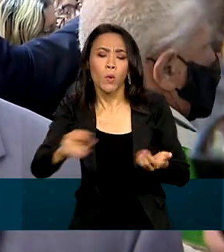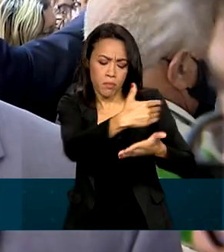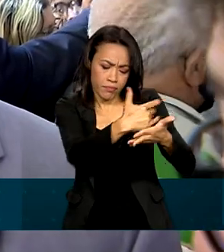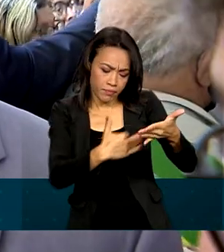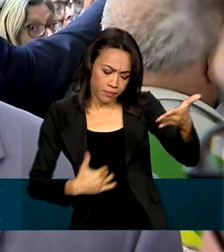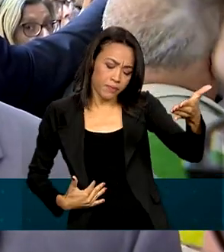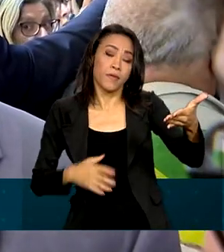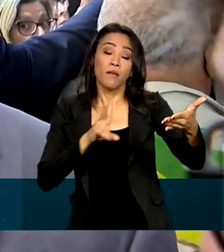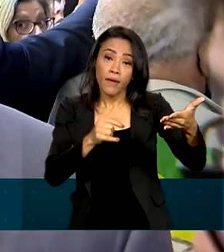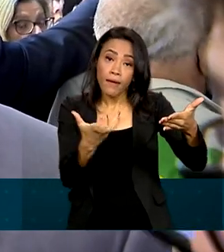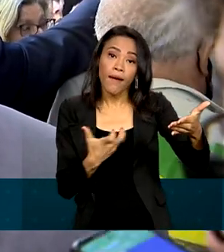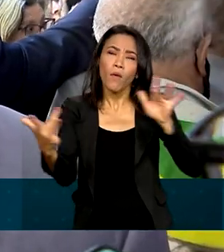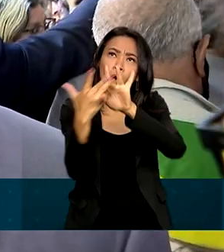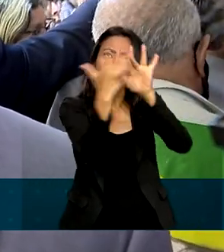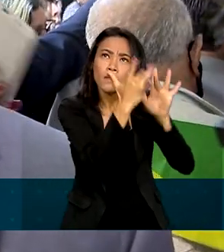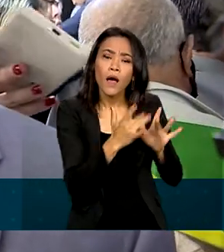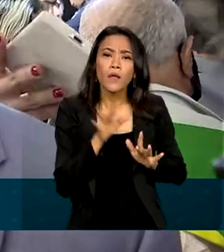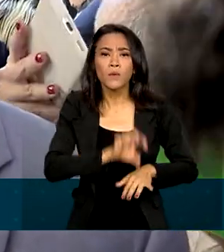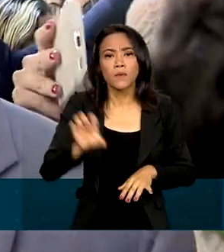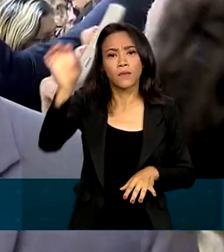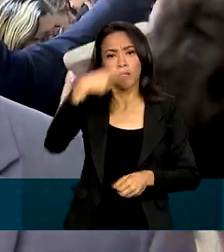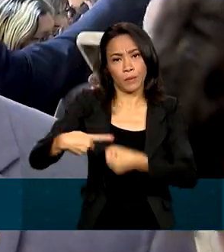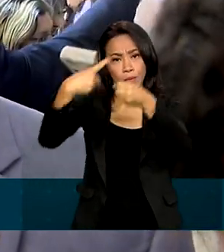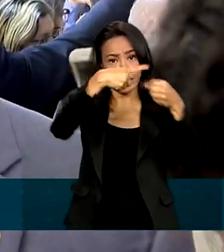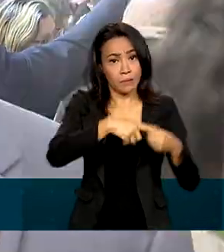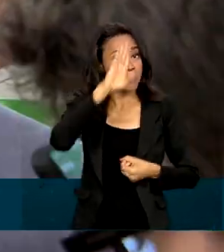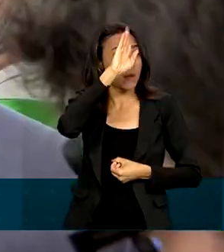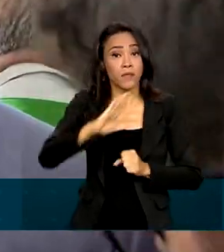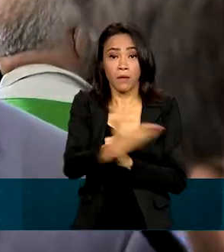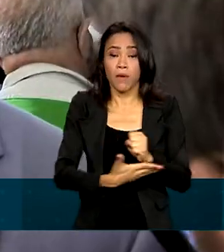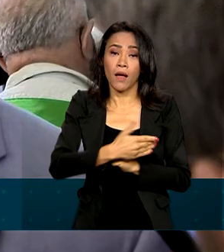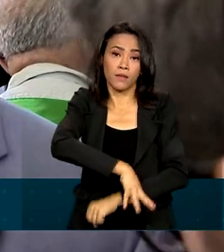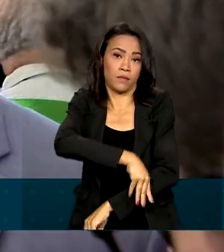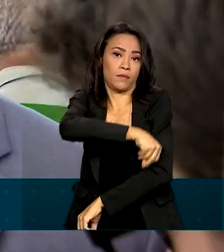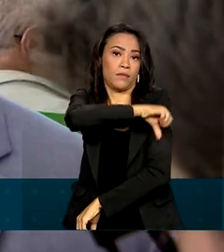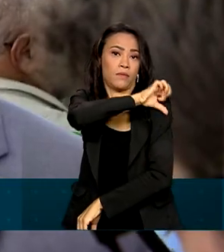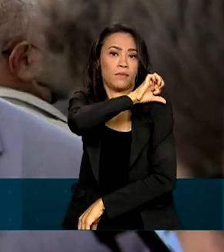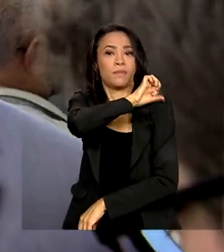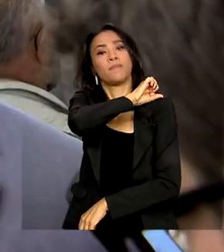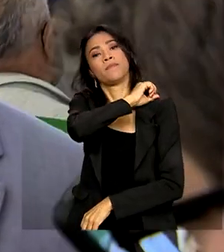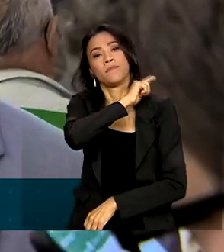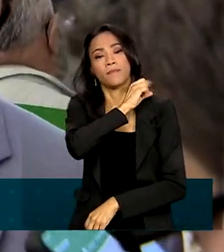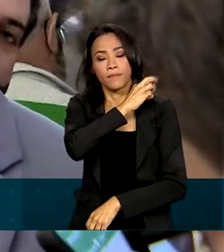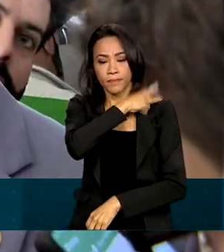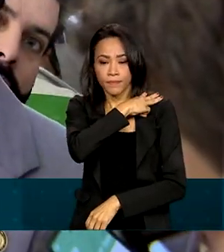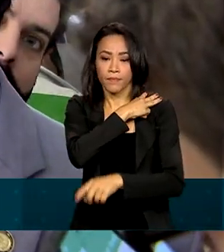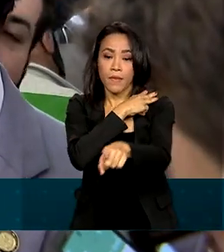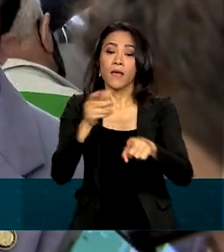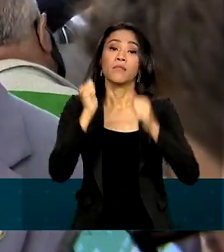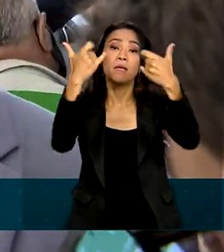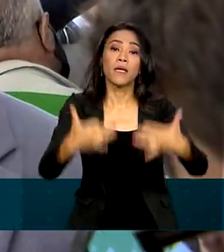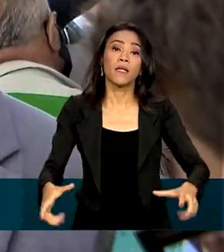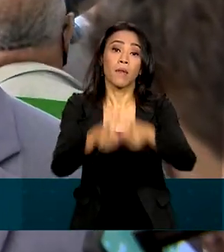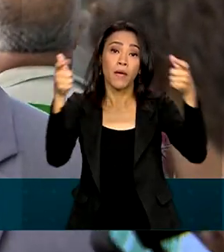com estados e municípios, dando destaque à educação básica. Porque a educação, grande parte dos alunos estão nos municípios